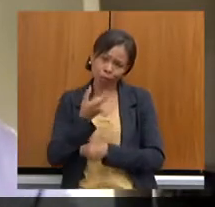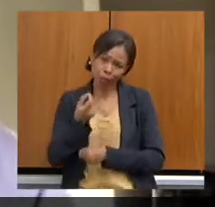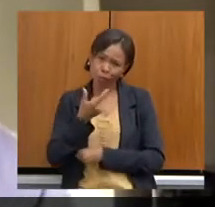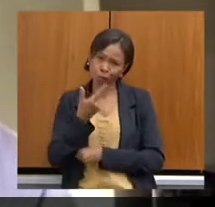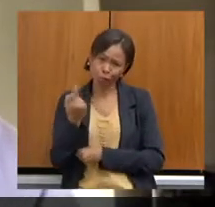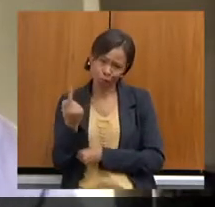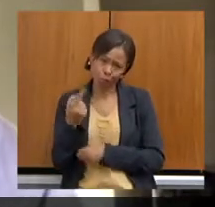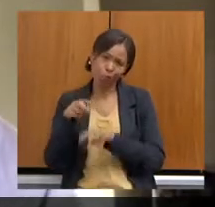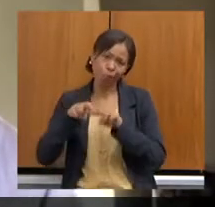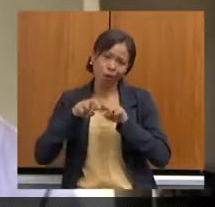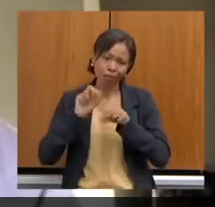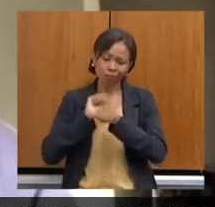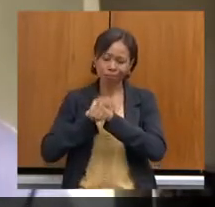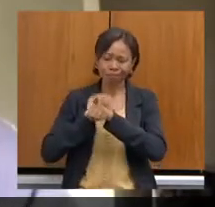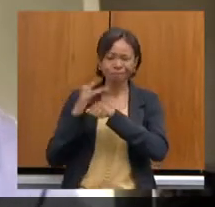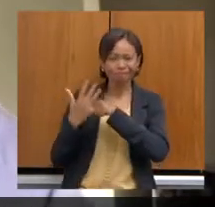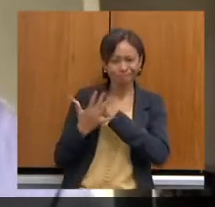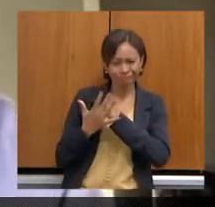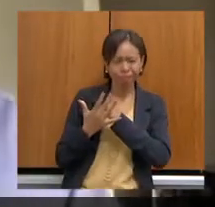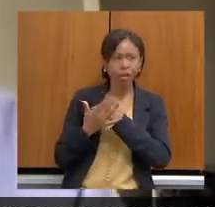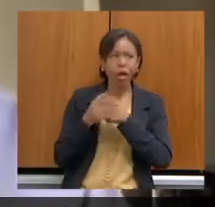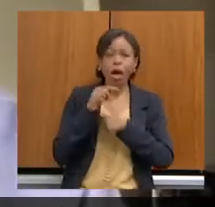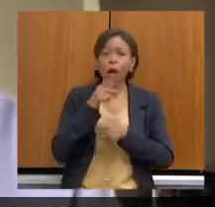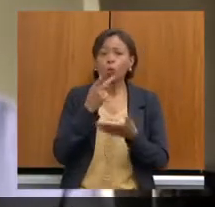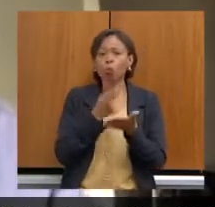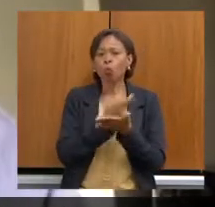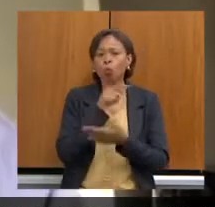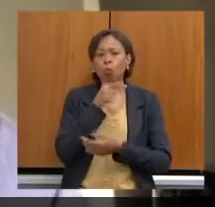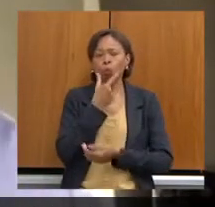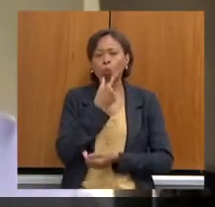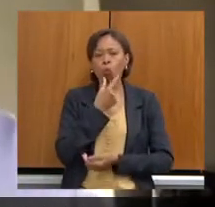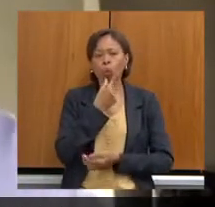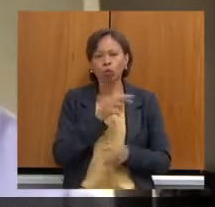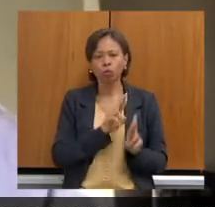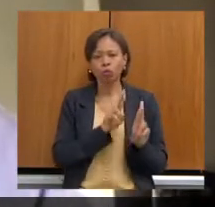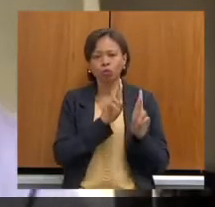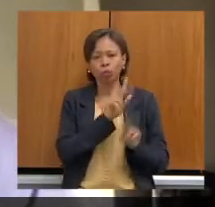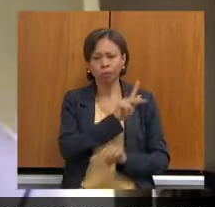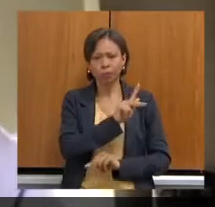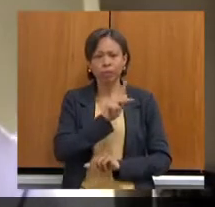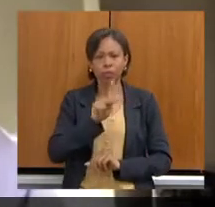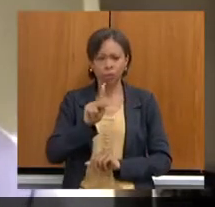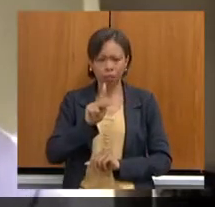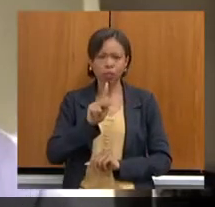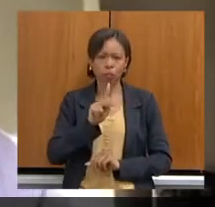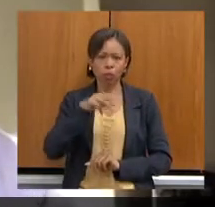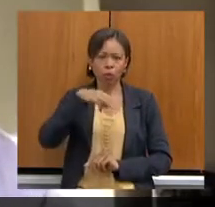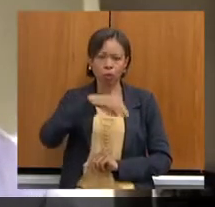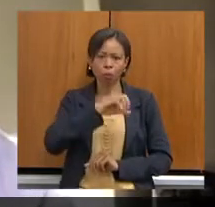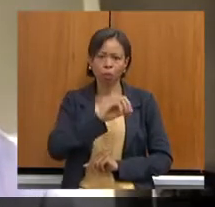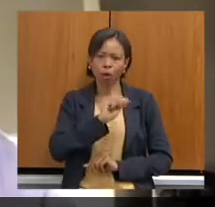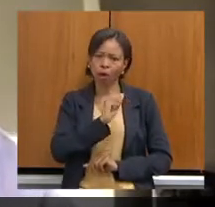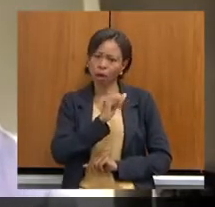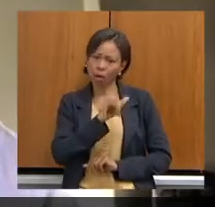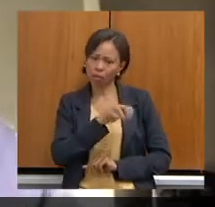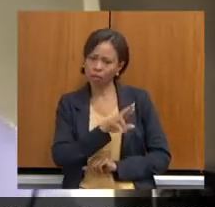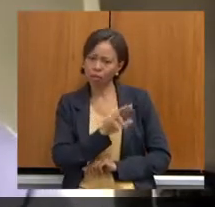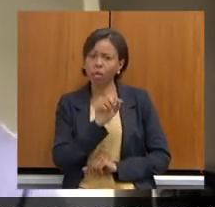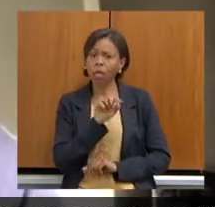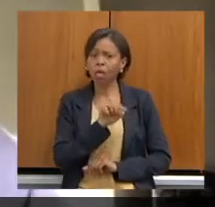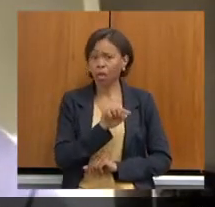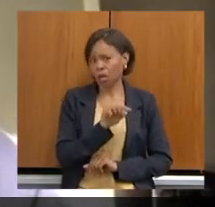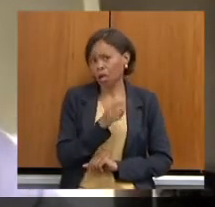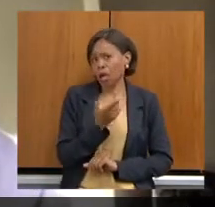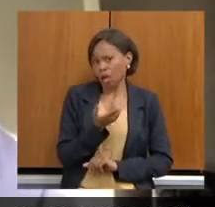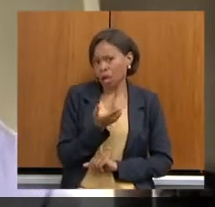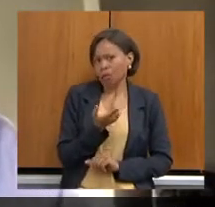anemia o presidente gosta de baixo diretores da expomontes deles resolveram fazer essa